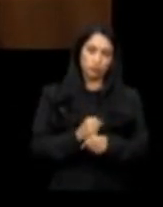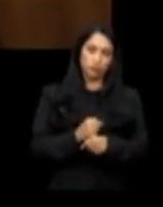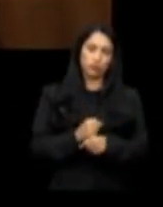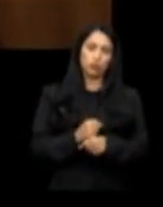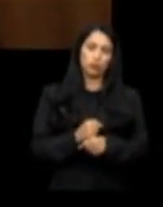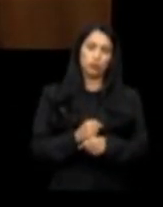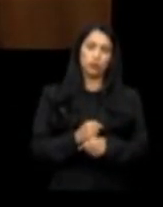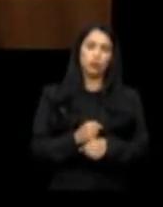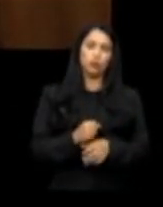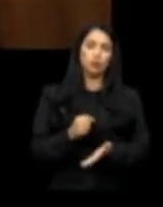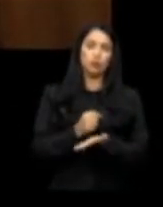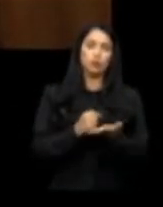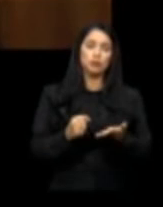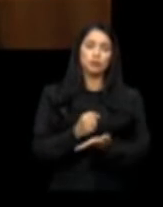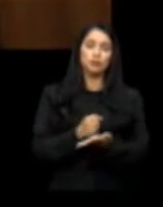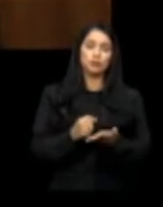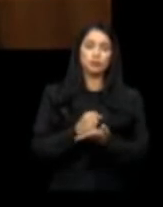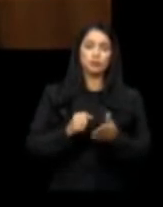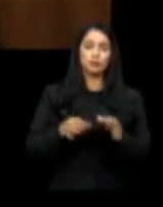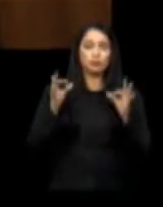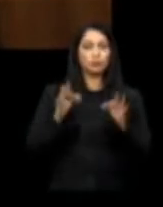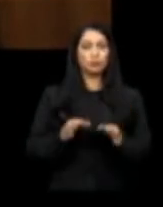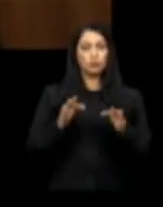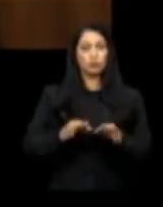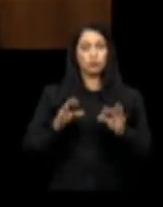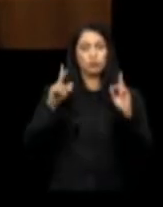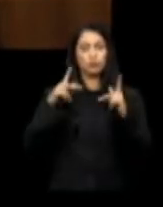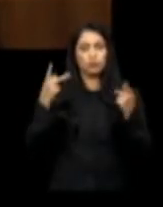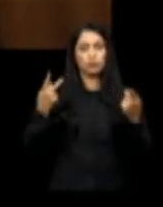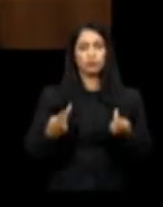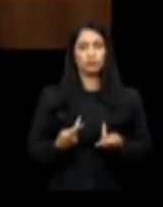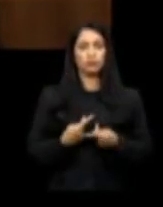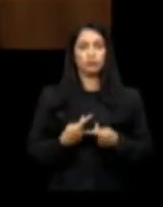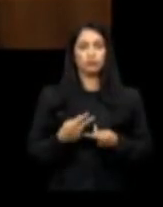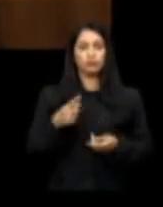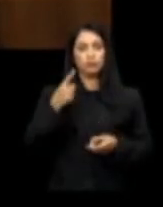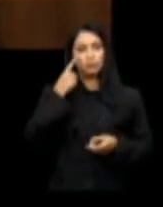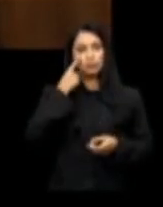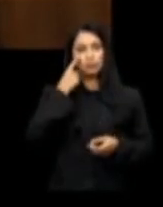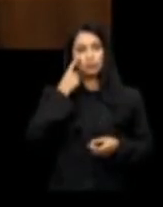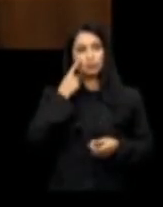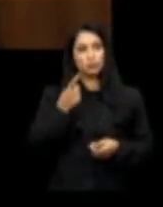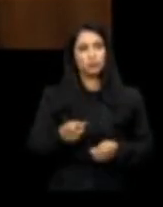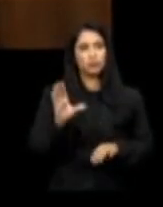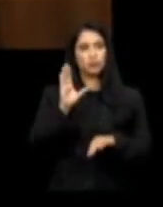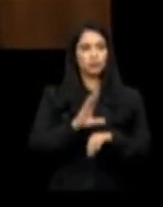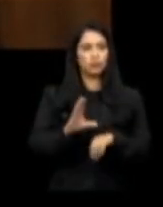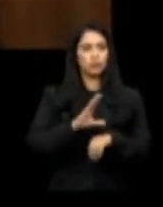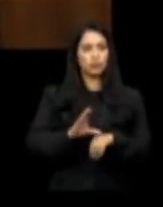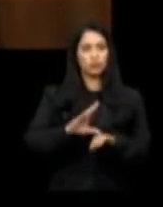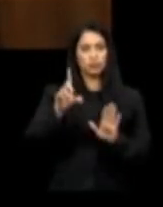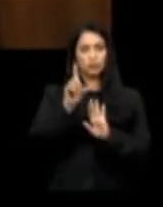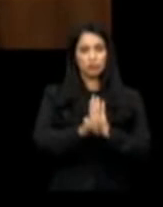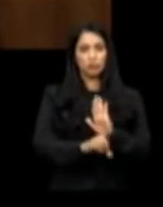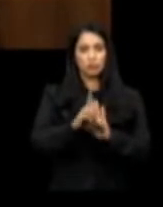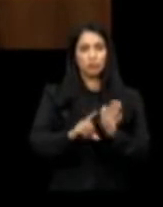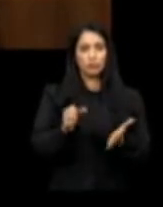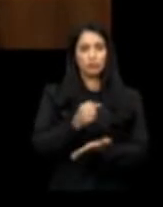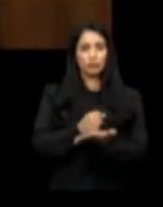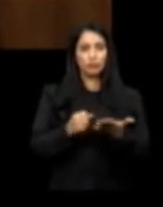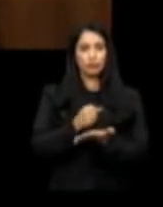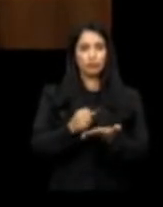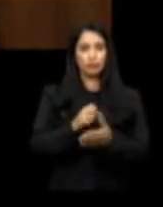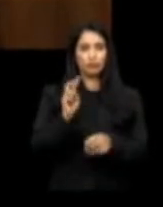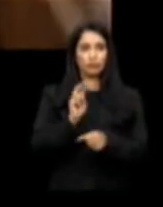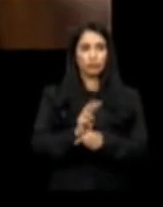e com o princípio fundamental da dignidade humana, é possível extrair-se da Constituição um verdadeiro direito fundamental à proteção